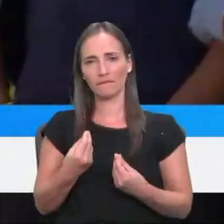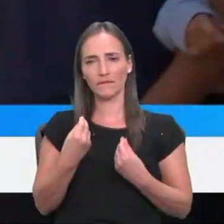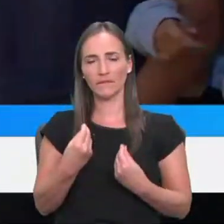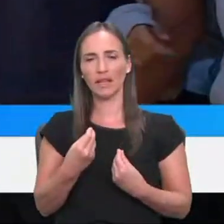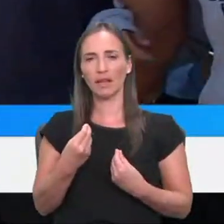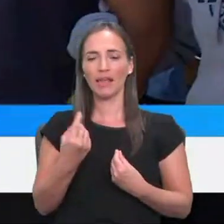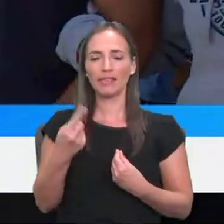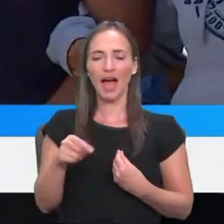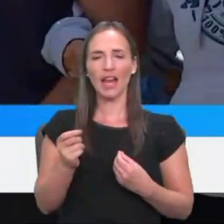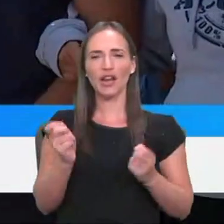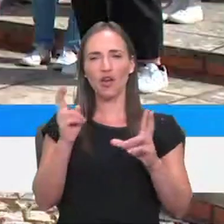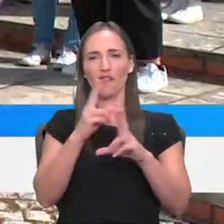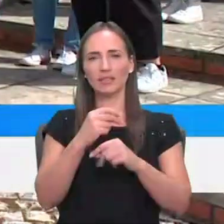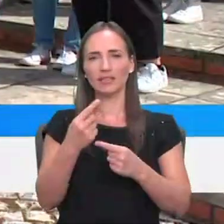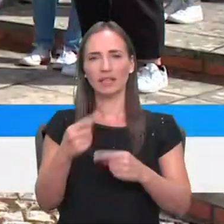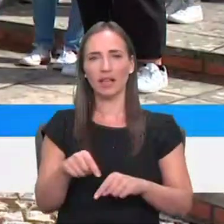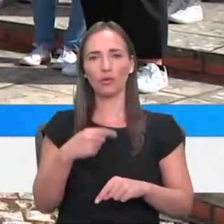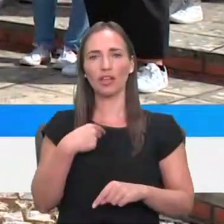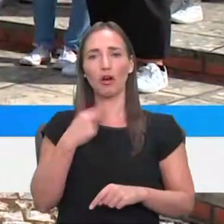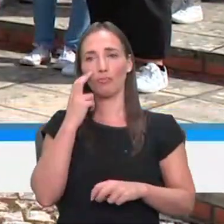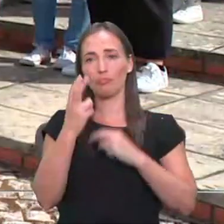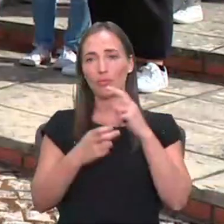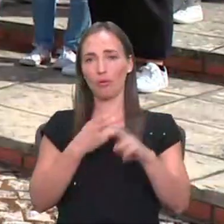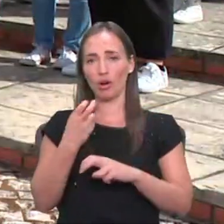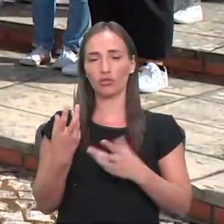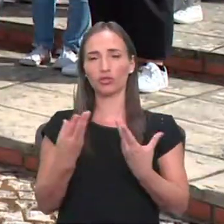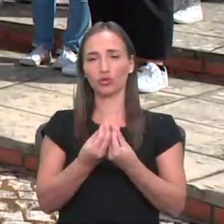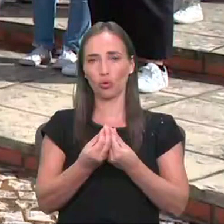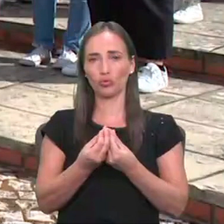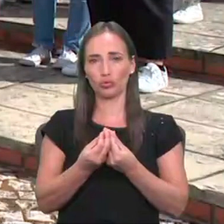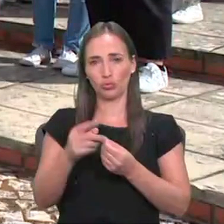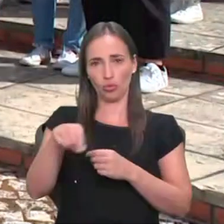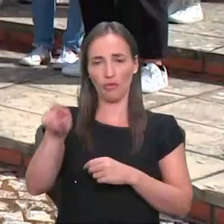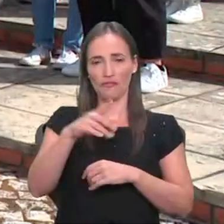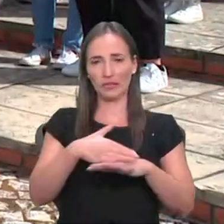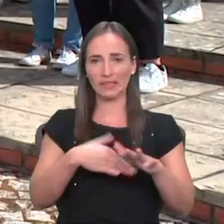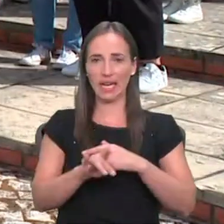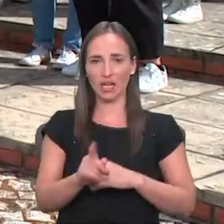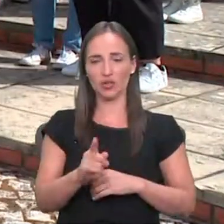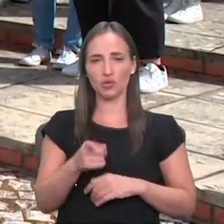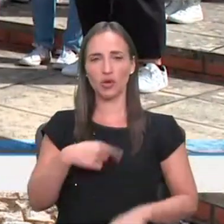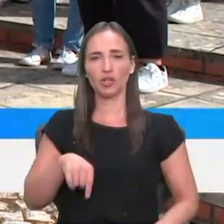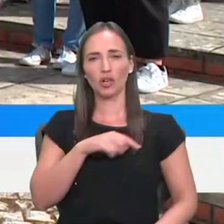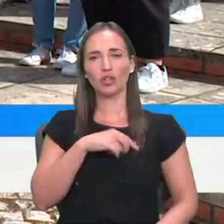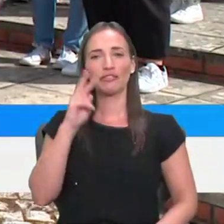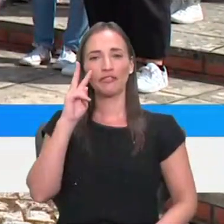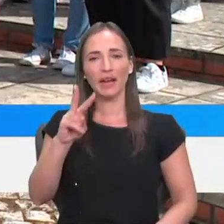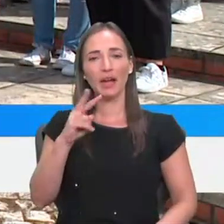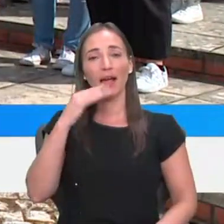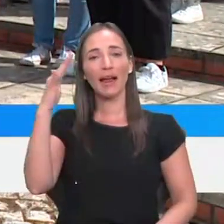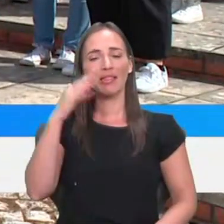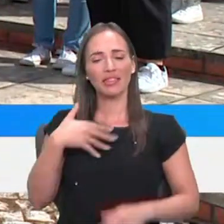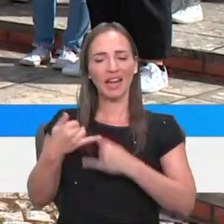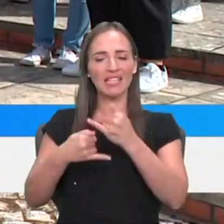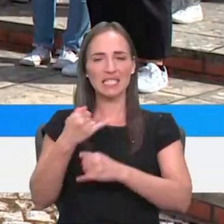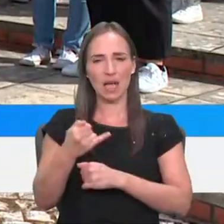de inovação e eu é isso que eu também procurarei em conjunto com eles e fazer né É olharmos para o cante como uma